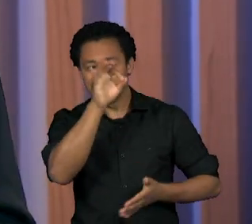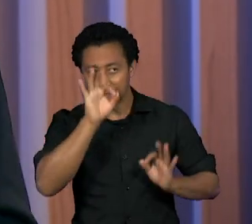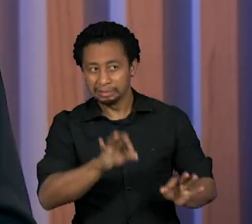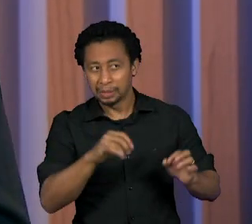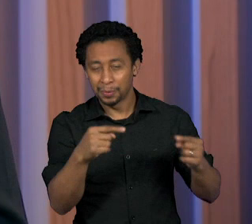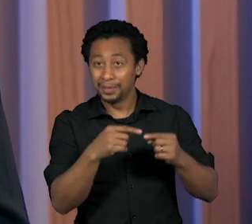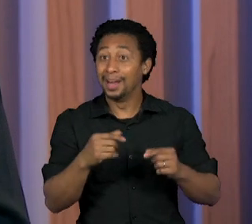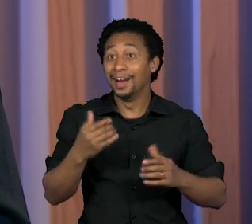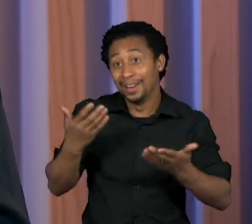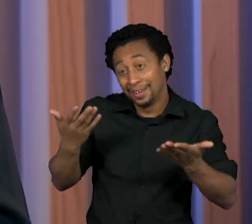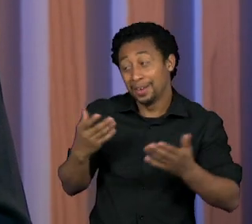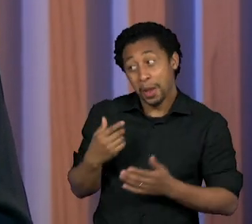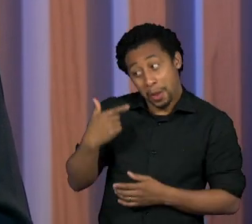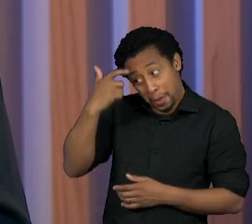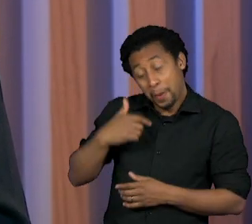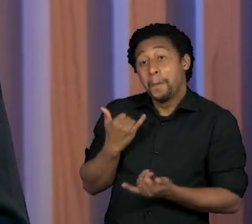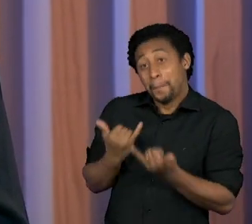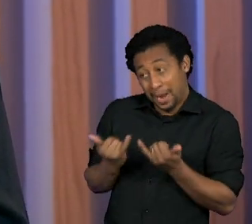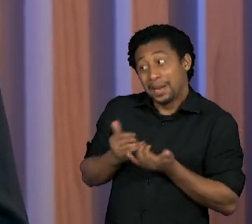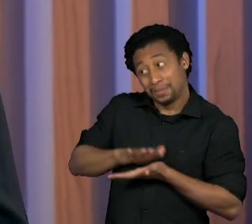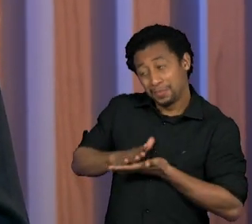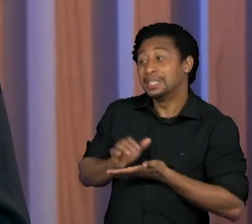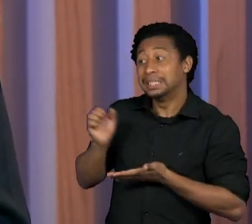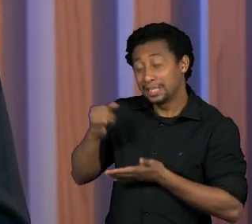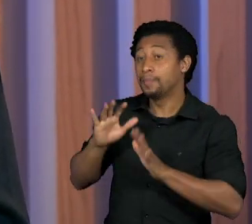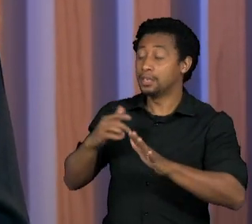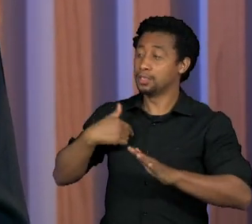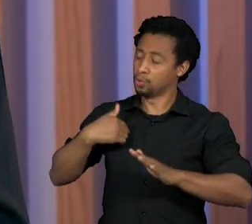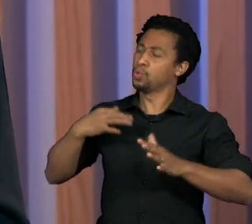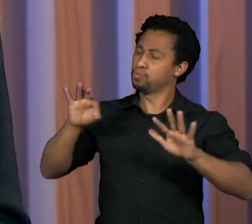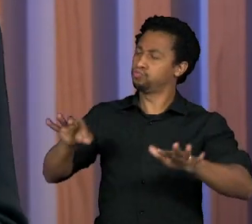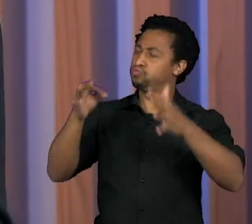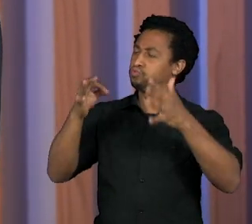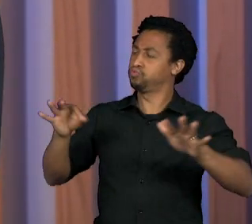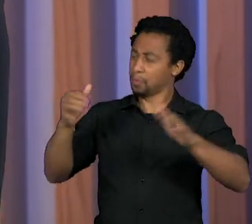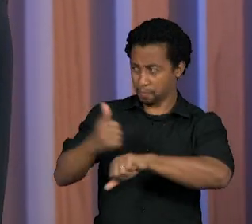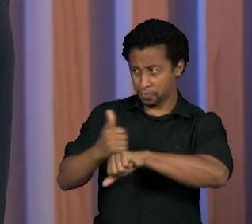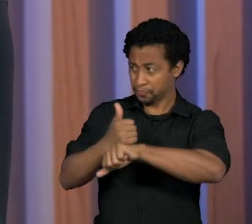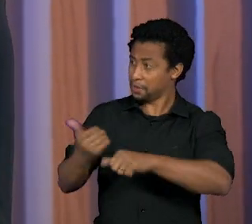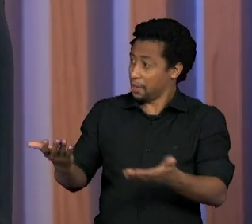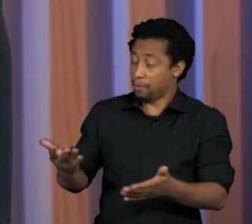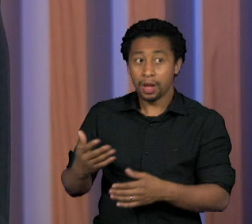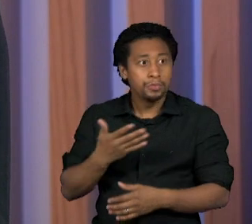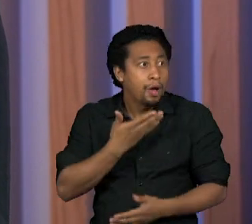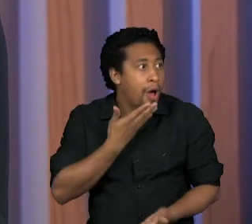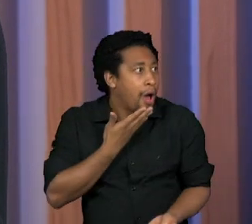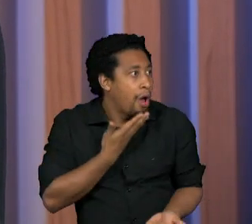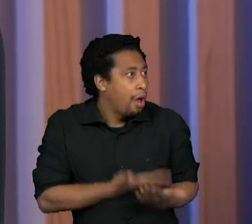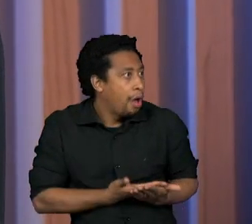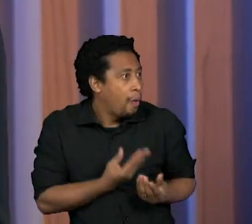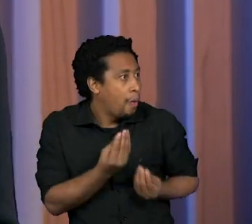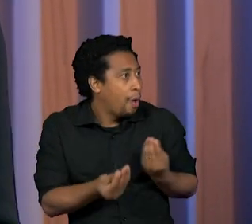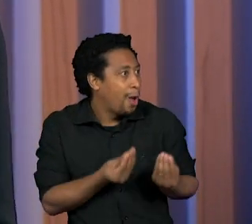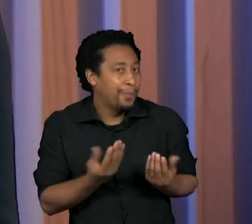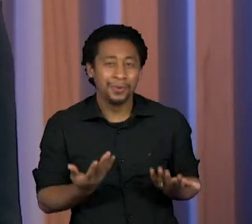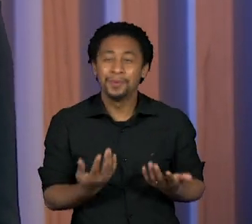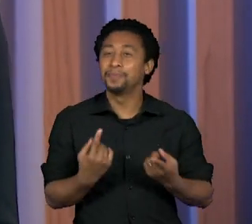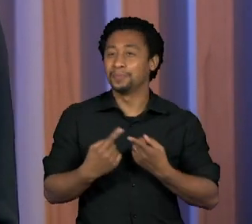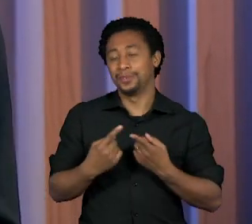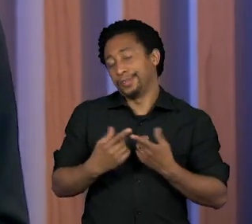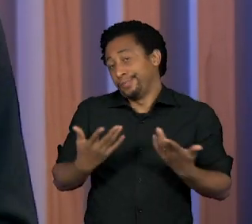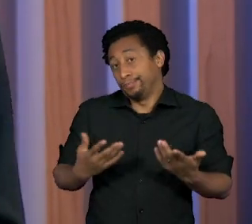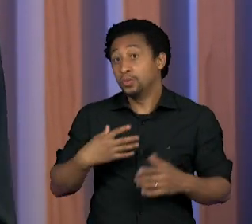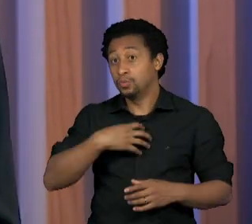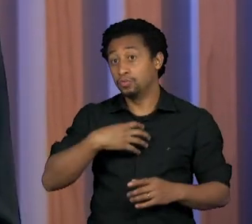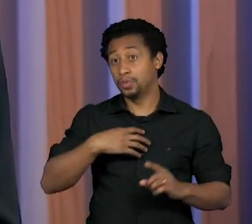pareça o Salgadinho do Catinguelê, eu sou maestro de orquestra, né? Então, por quê? O estereótipo de um maestro... É o estereótipo, por exemplo,